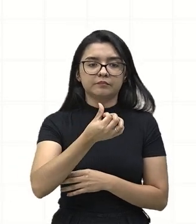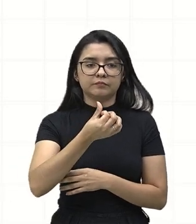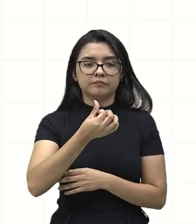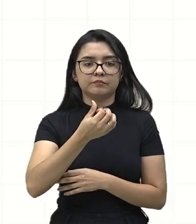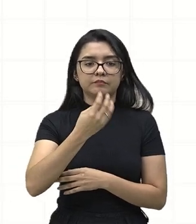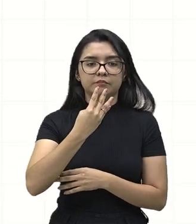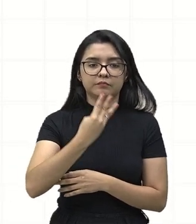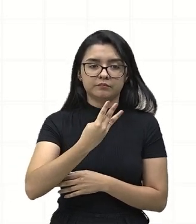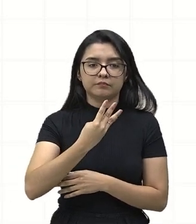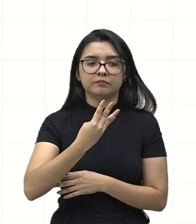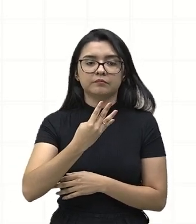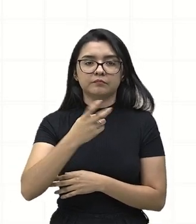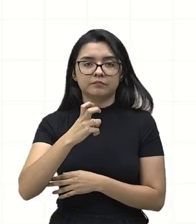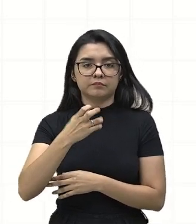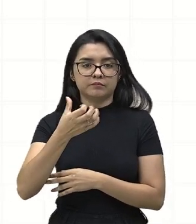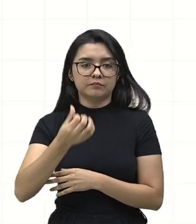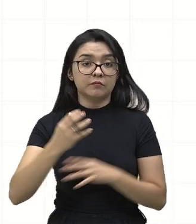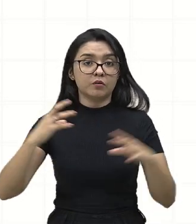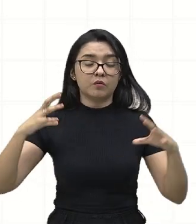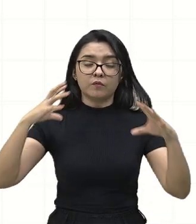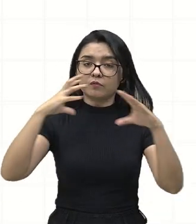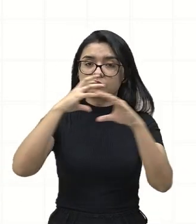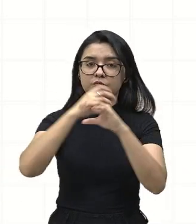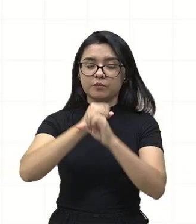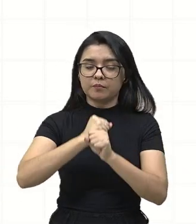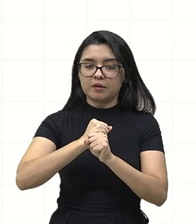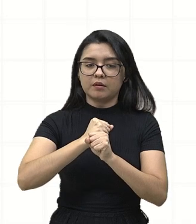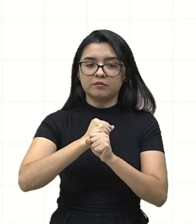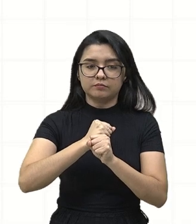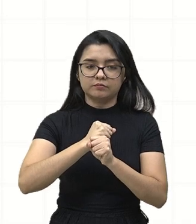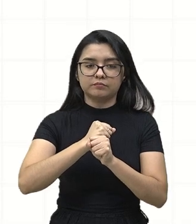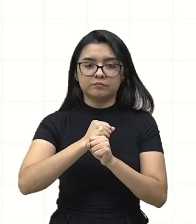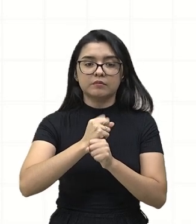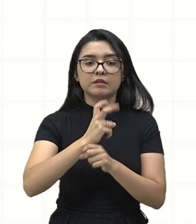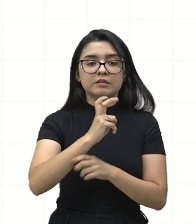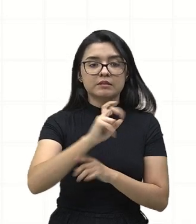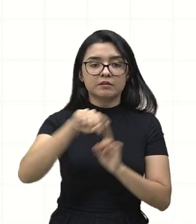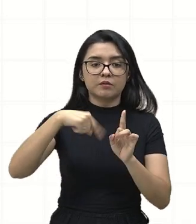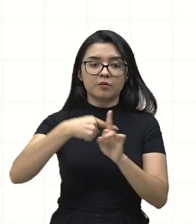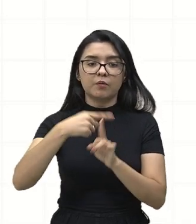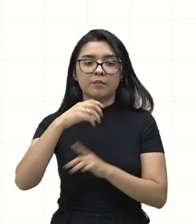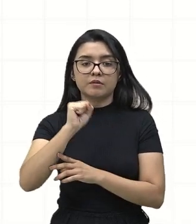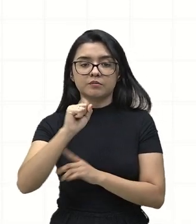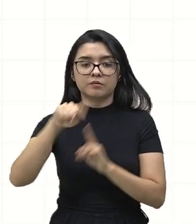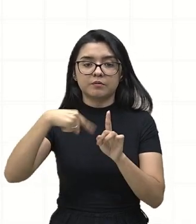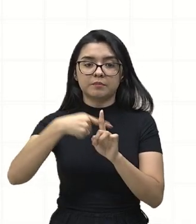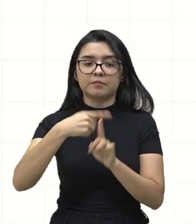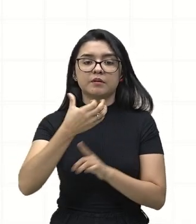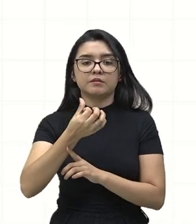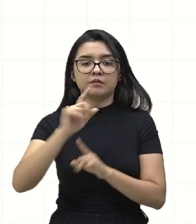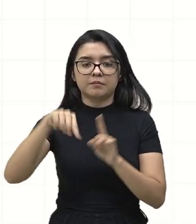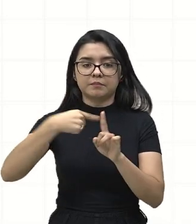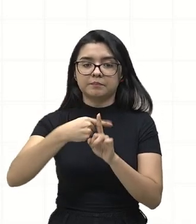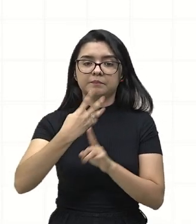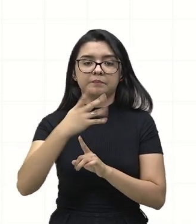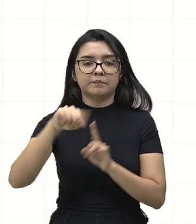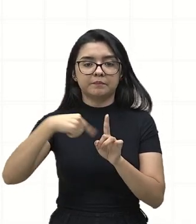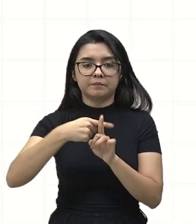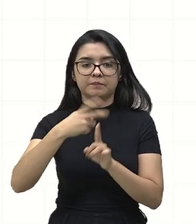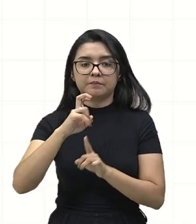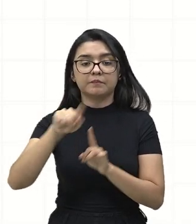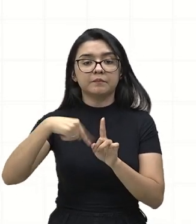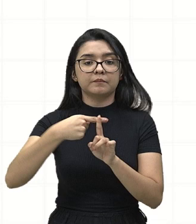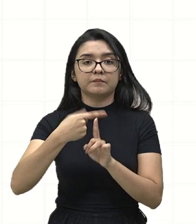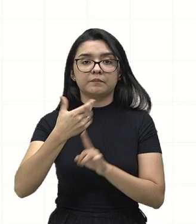586.456. Vamos somar todos os seus algarismos. 5 mais 8 mais 6 mais 4